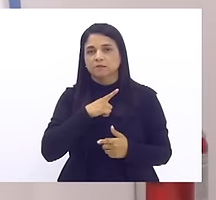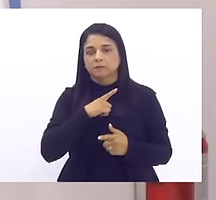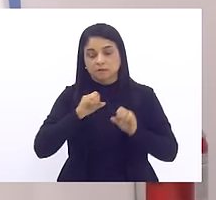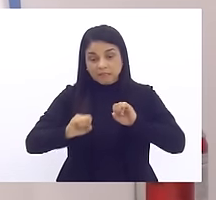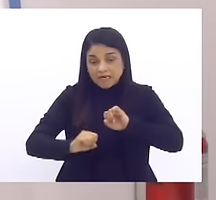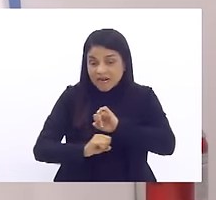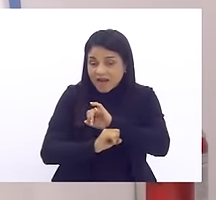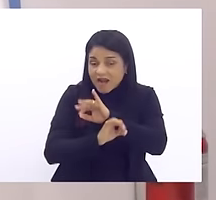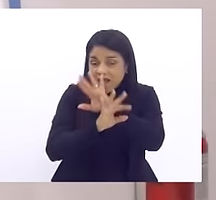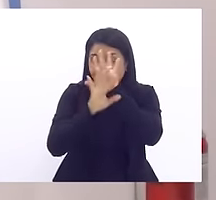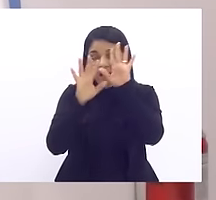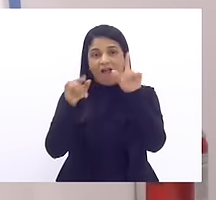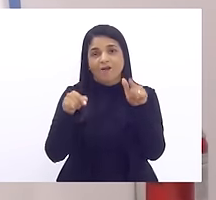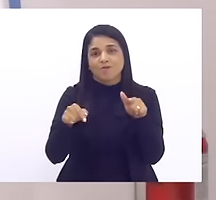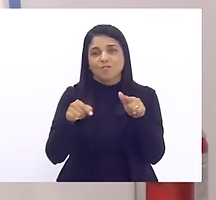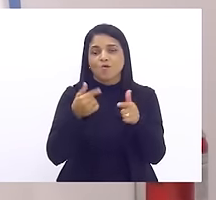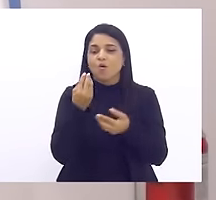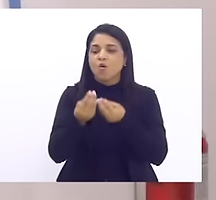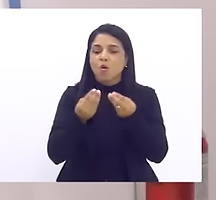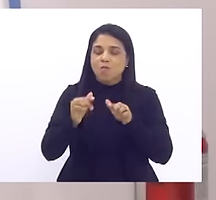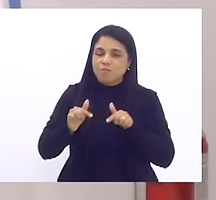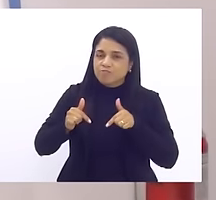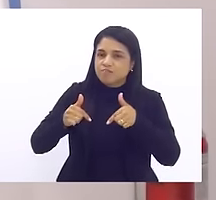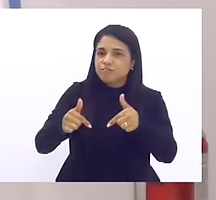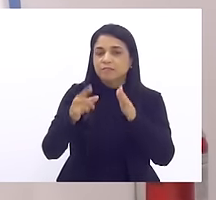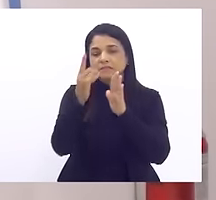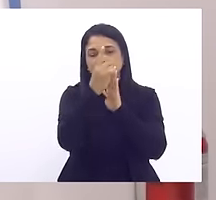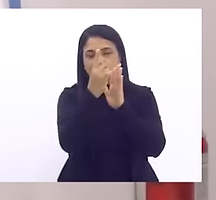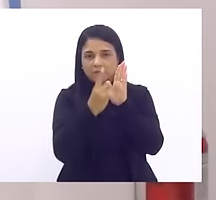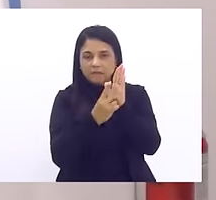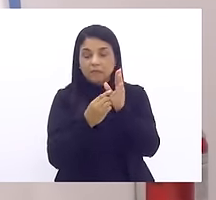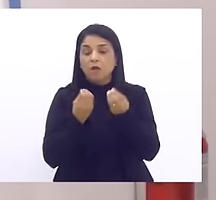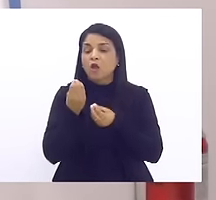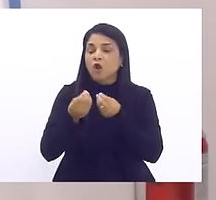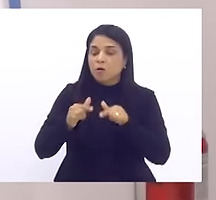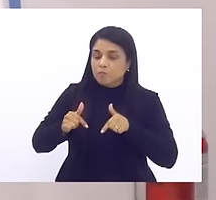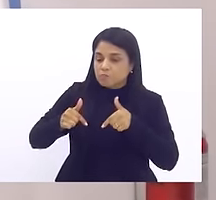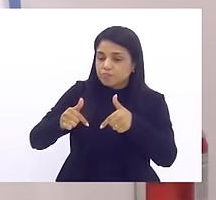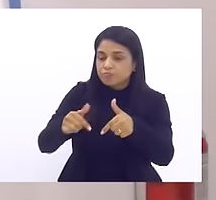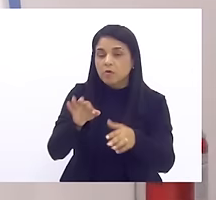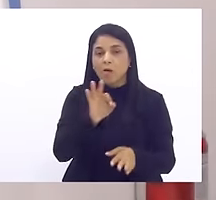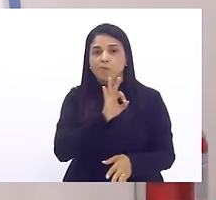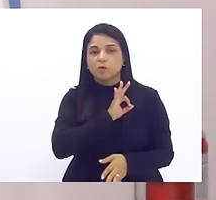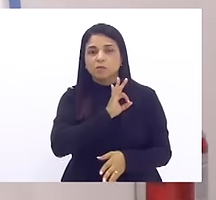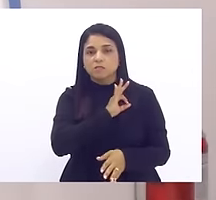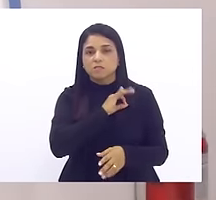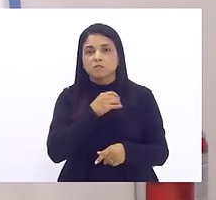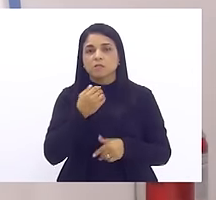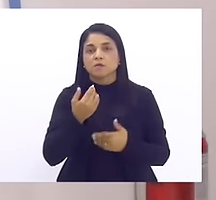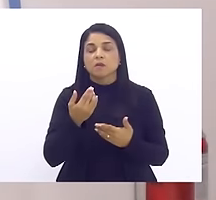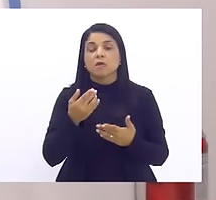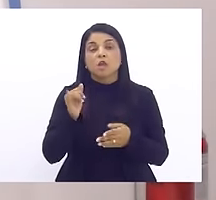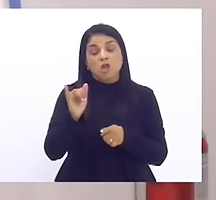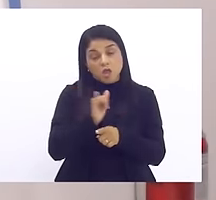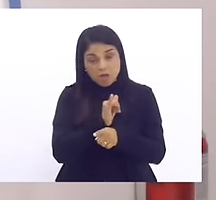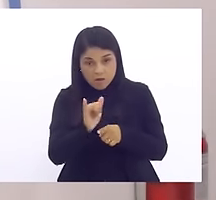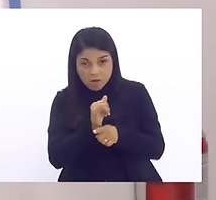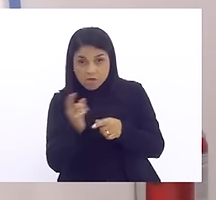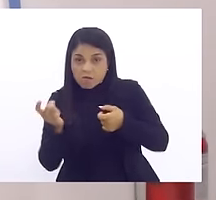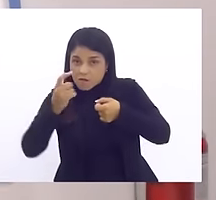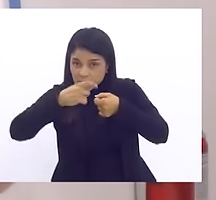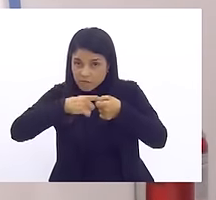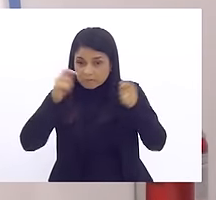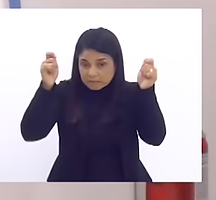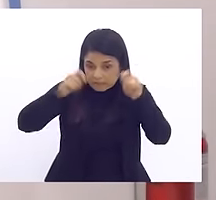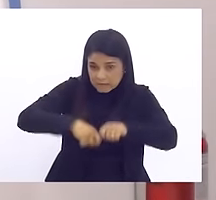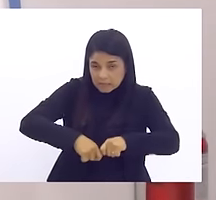Transparência a gente entender como são as operações do Detran como serão as operações da polícia eu sei que a possibilidade de convênio é possível é um instrumento